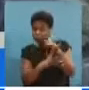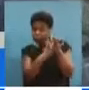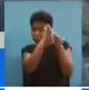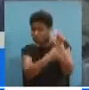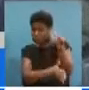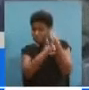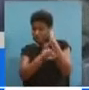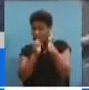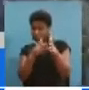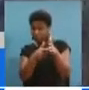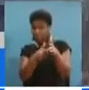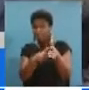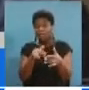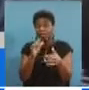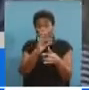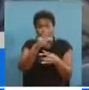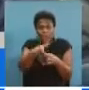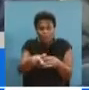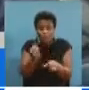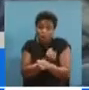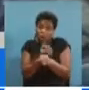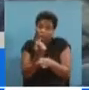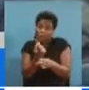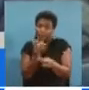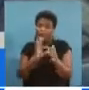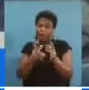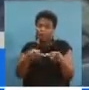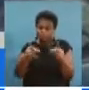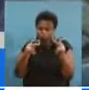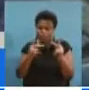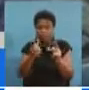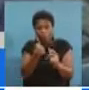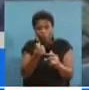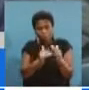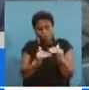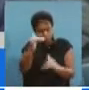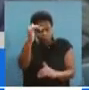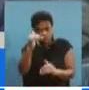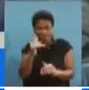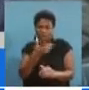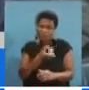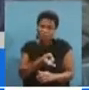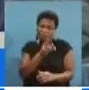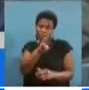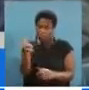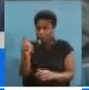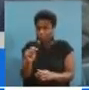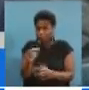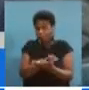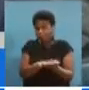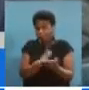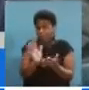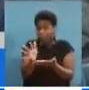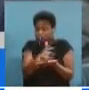fazer, portanto agora amanhã farei o despacho para haverá um aumento do custo da obra na ordem dos 9 mil contos. Basicamente